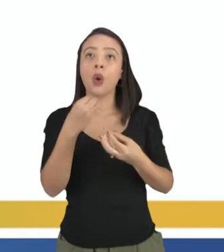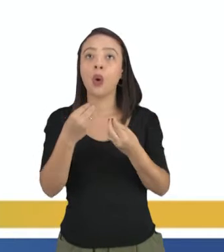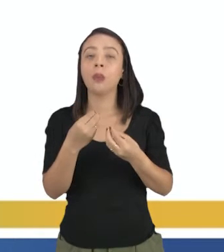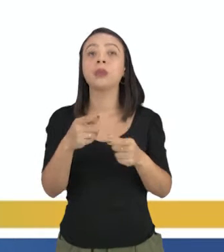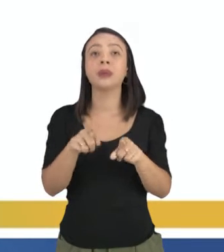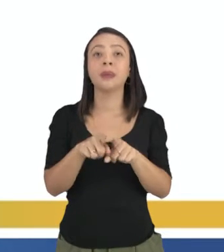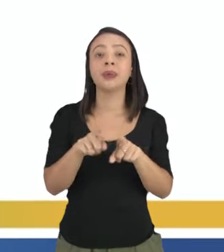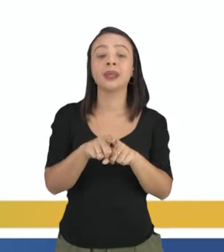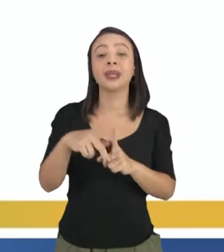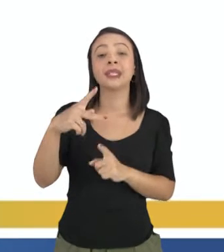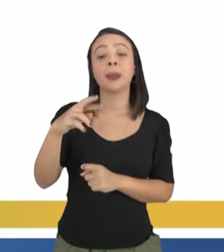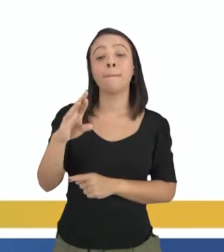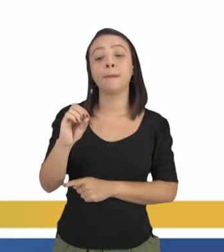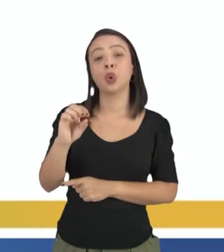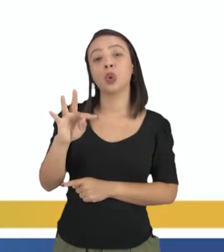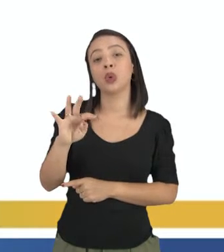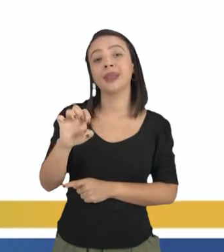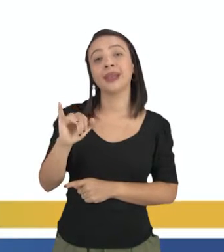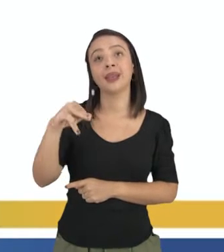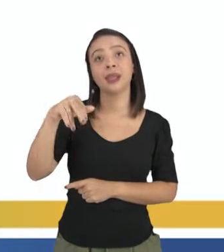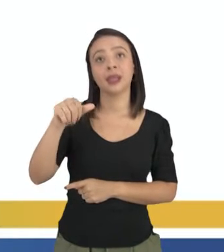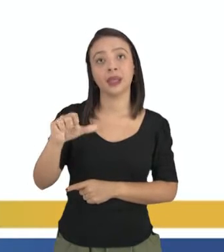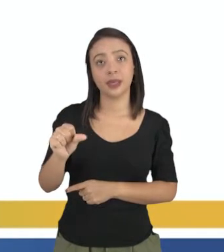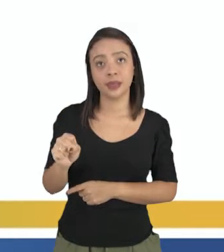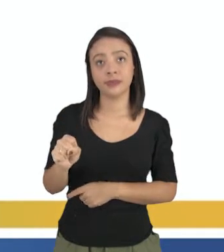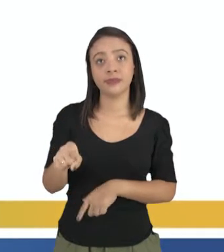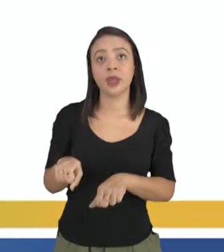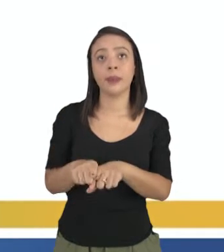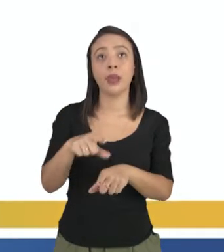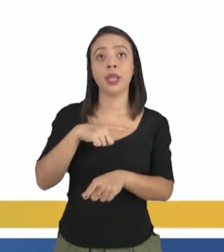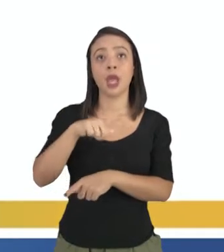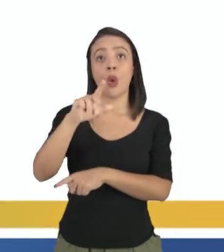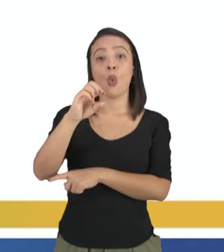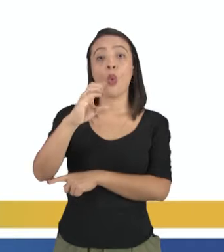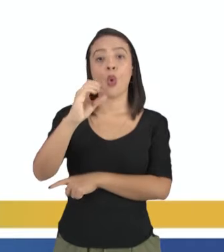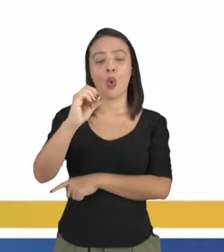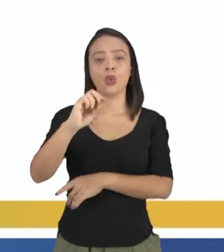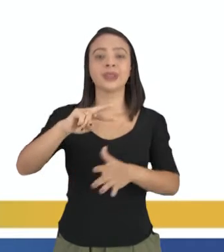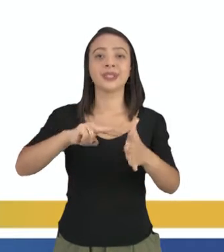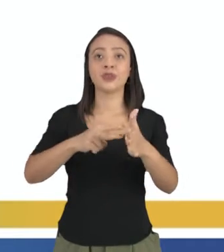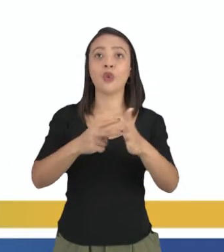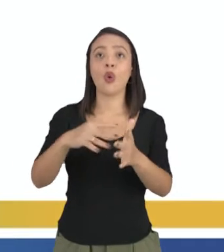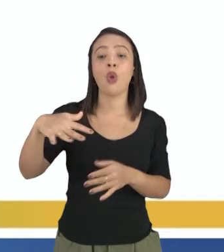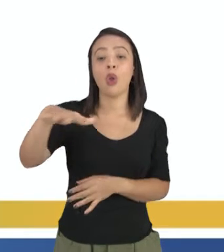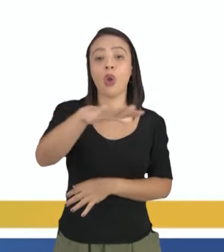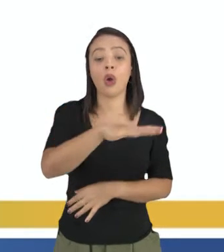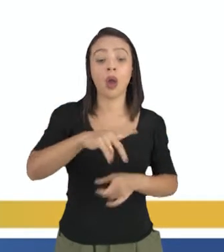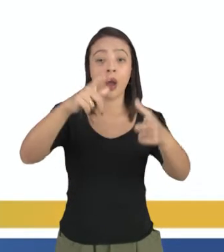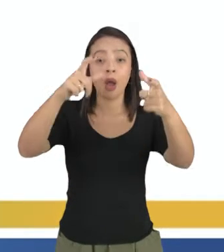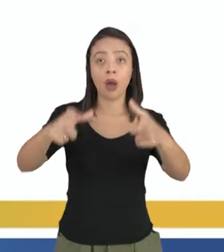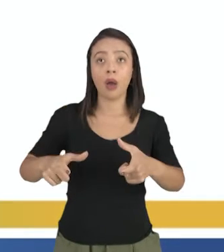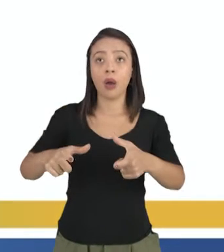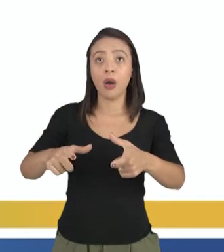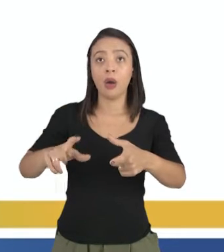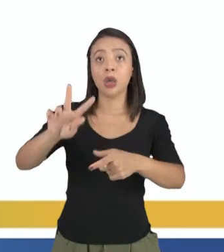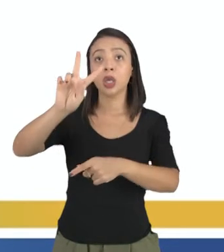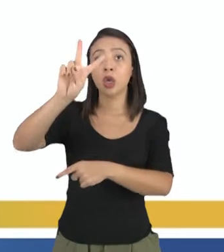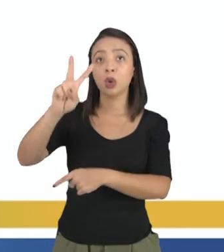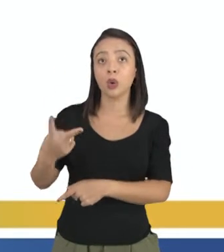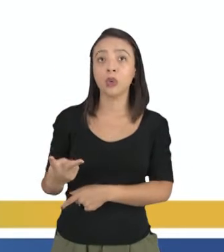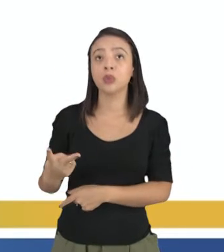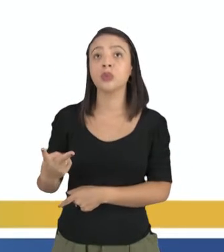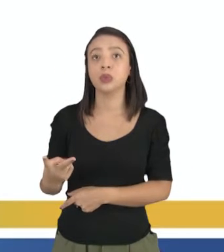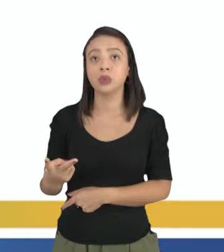de proteínas. Nós temos o locus, ou loco genético, que é o local onde o cromossomo, um